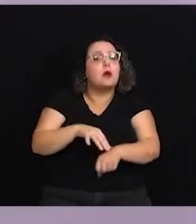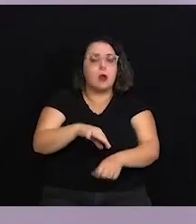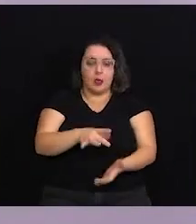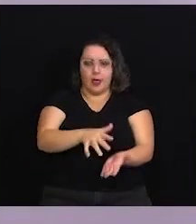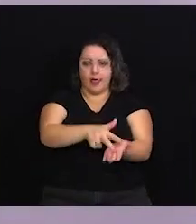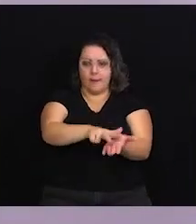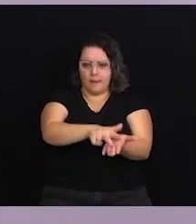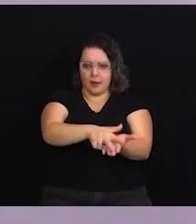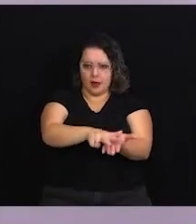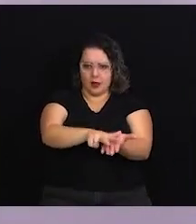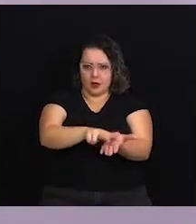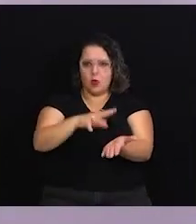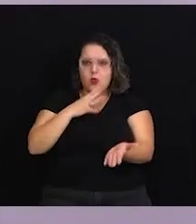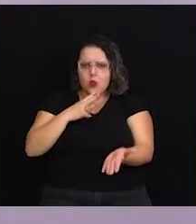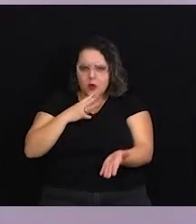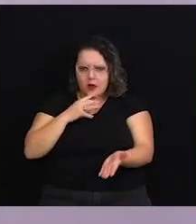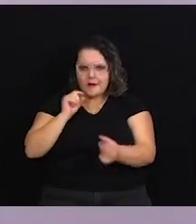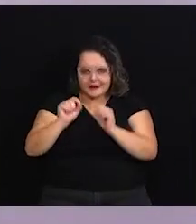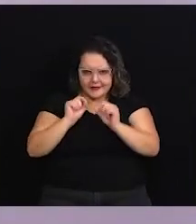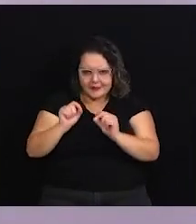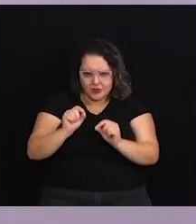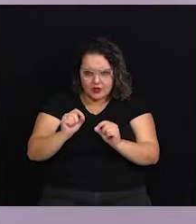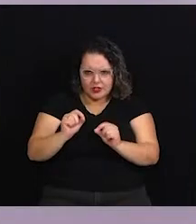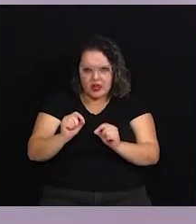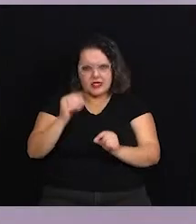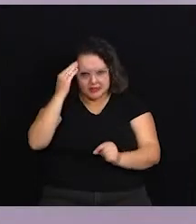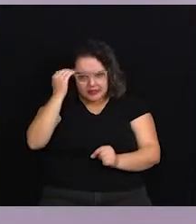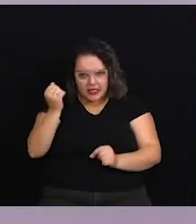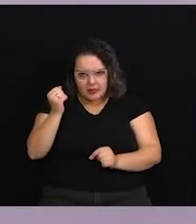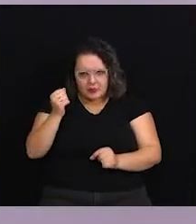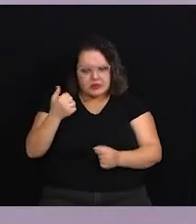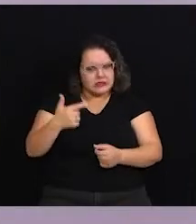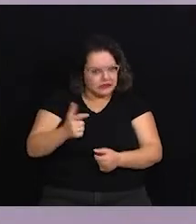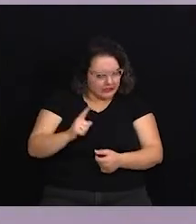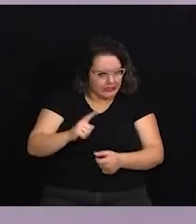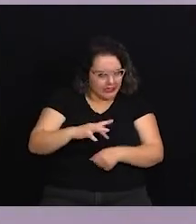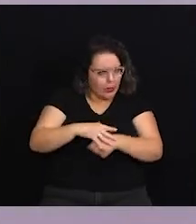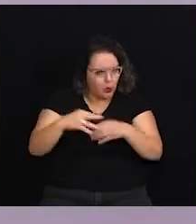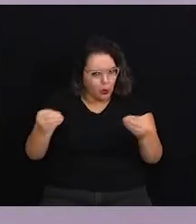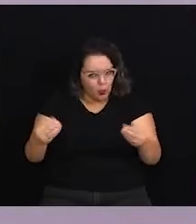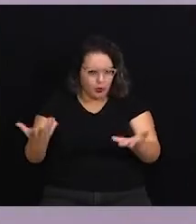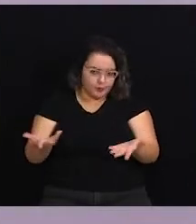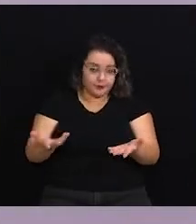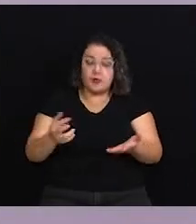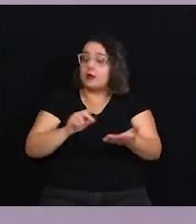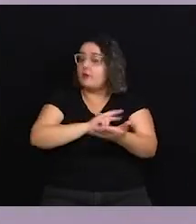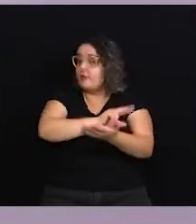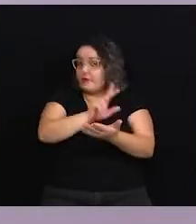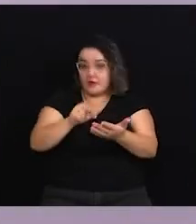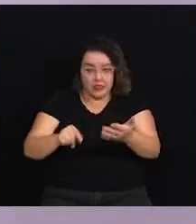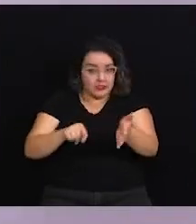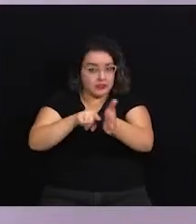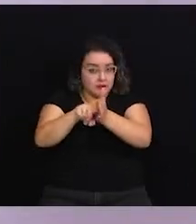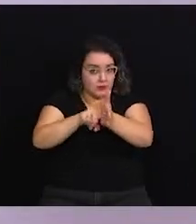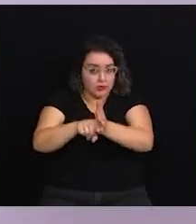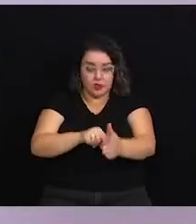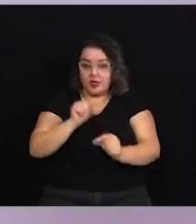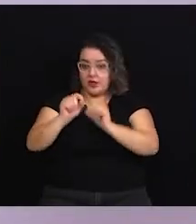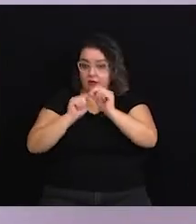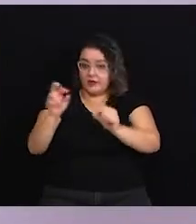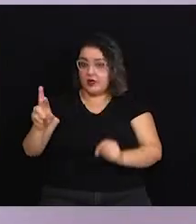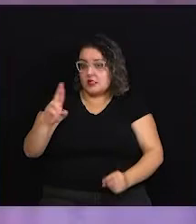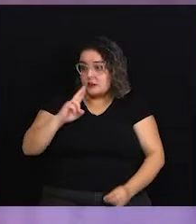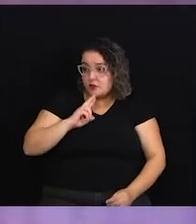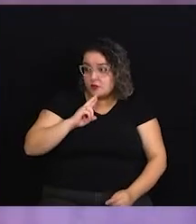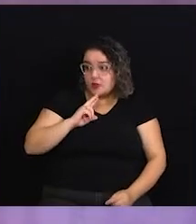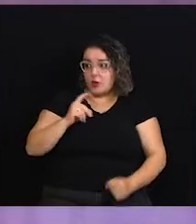que é já ouviu falar com esse tratamento sintomas se tem cura pois estas perguntas e várias outras quem